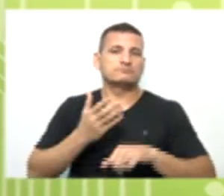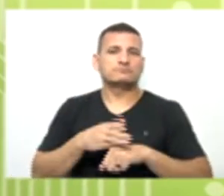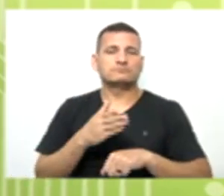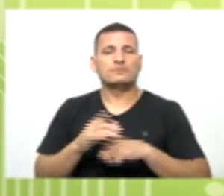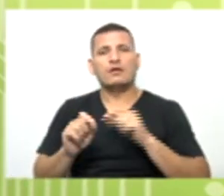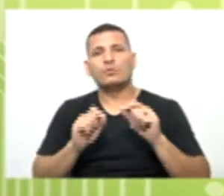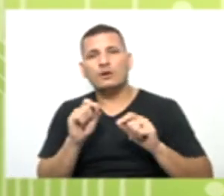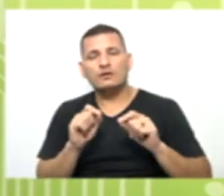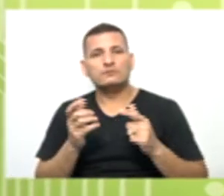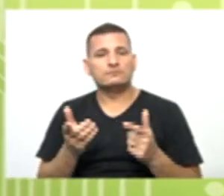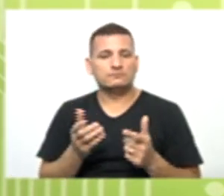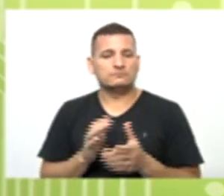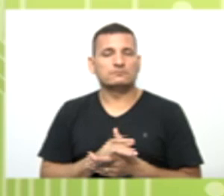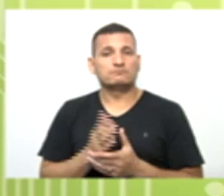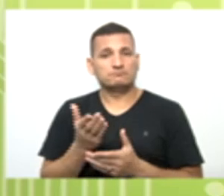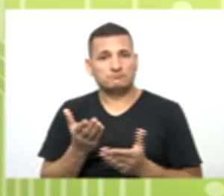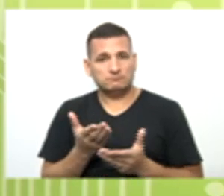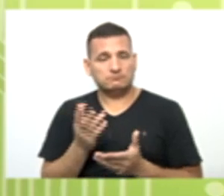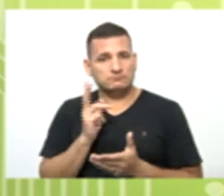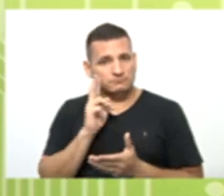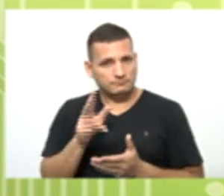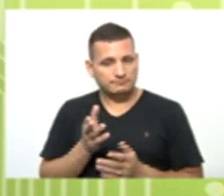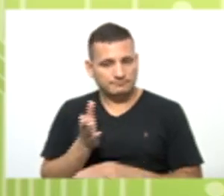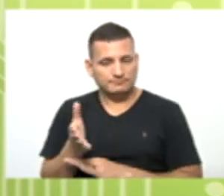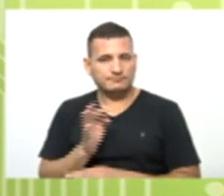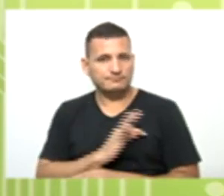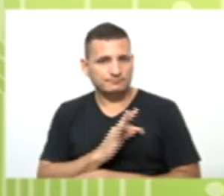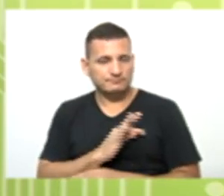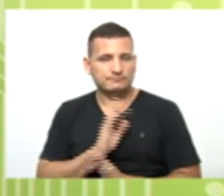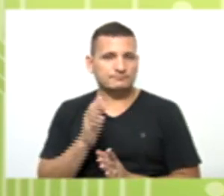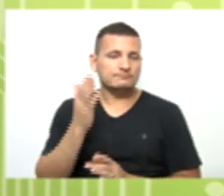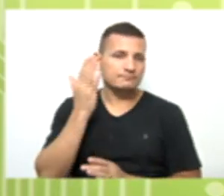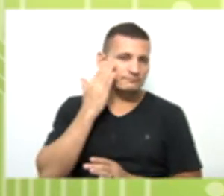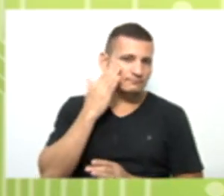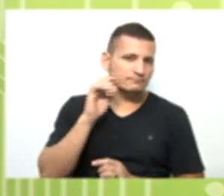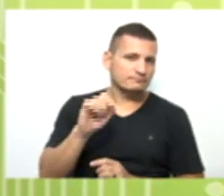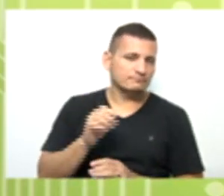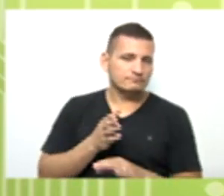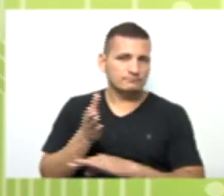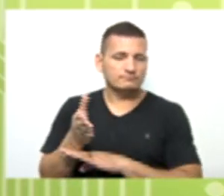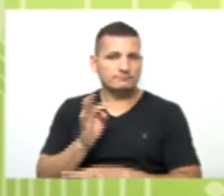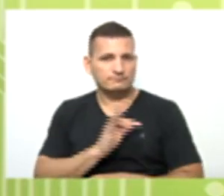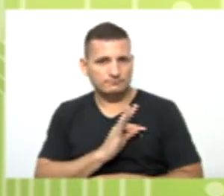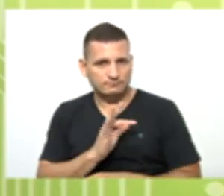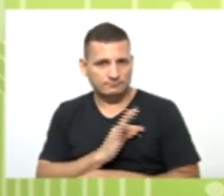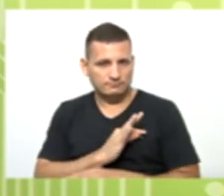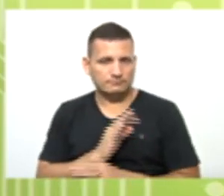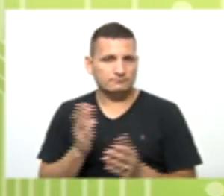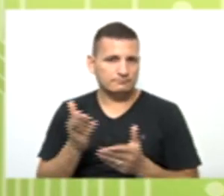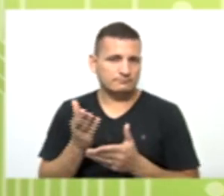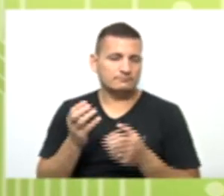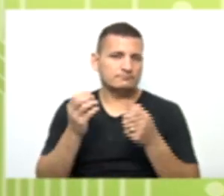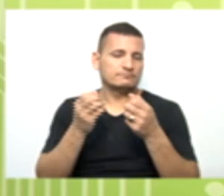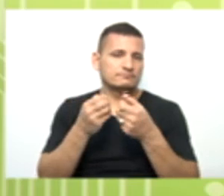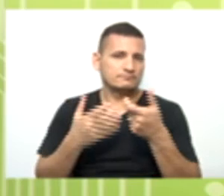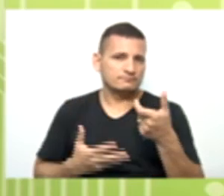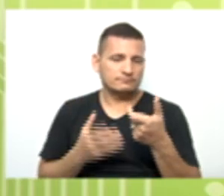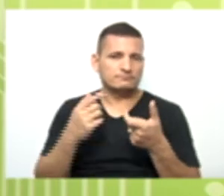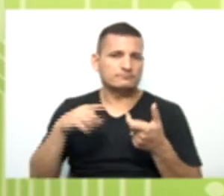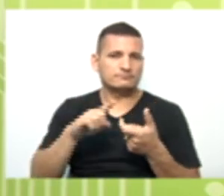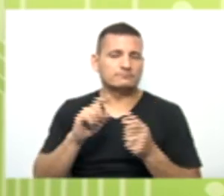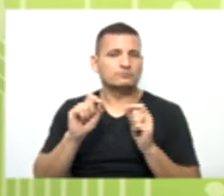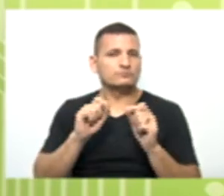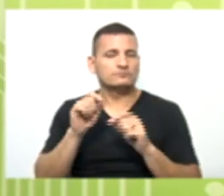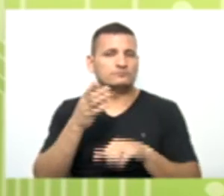Então, agora que a gente viu visita técnica, já definimos o que é uma visita técnica, nós vamos definir para você o que é